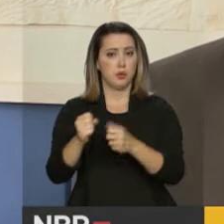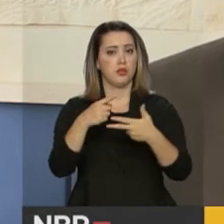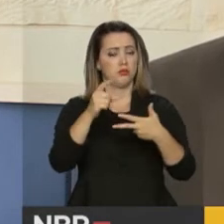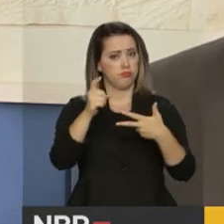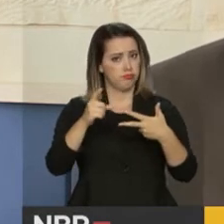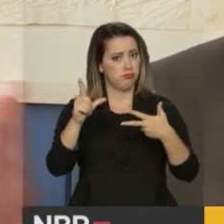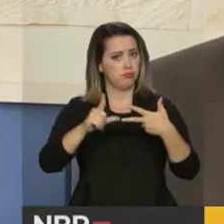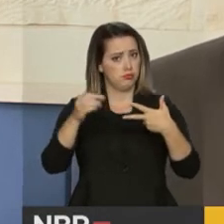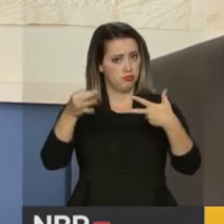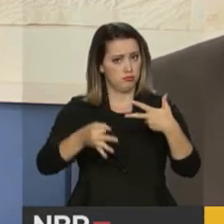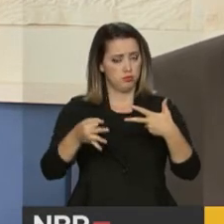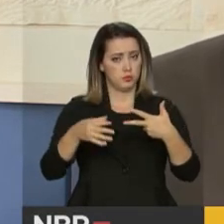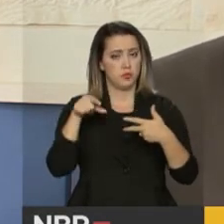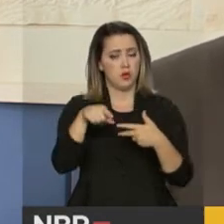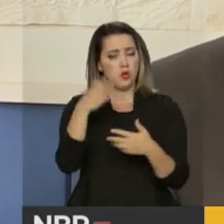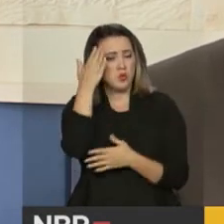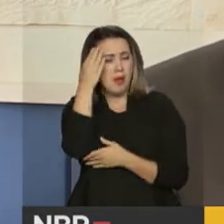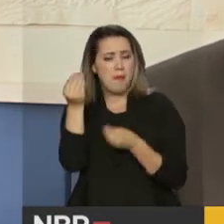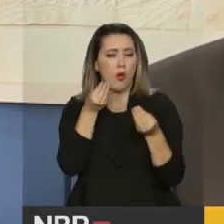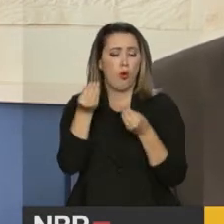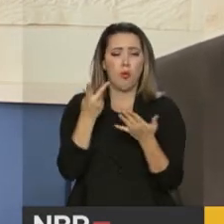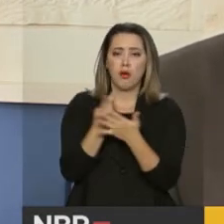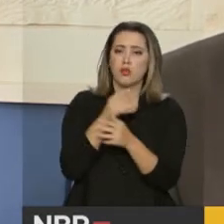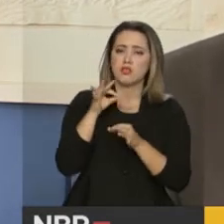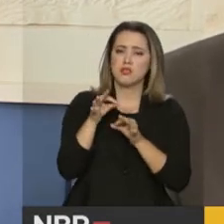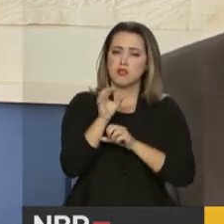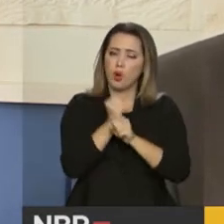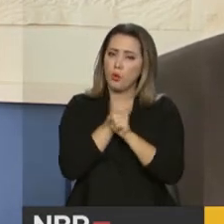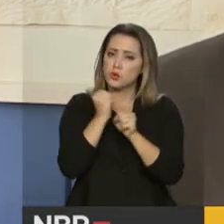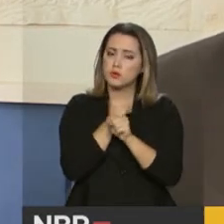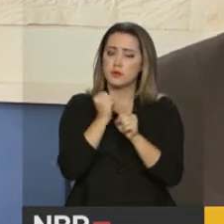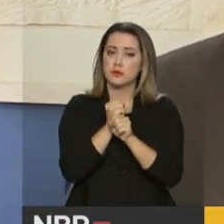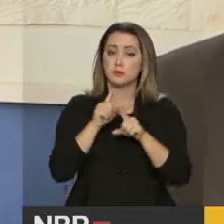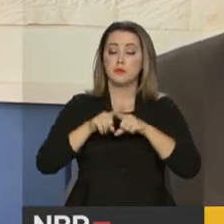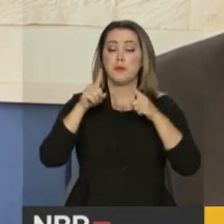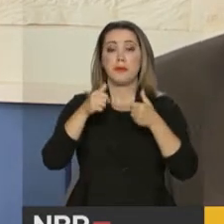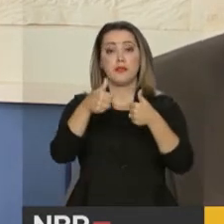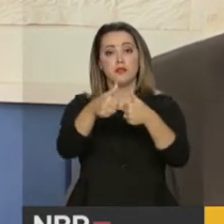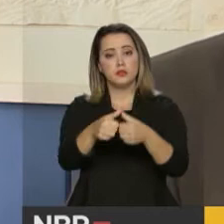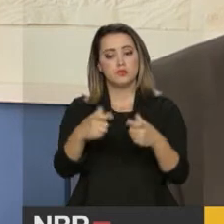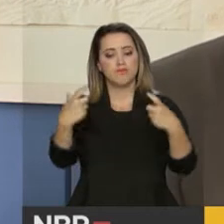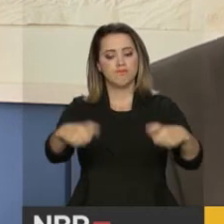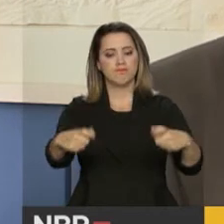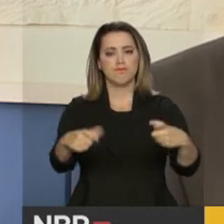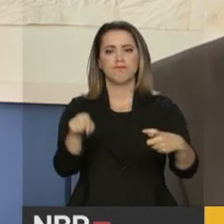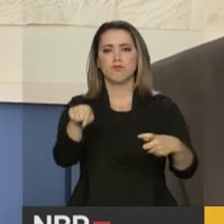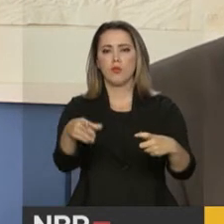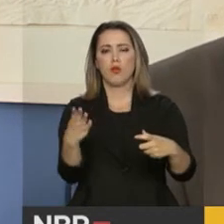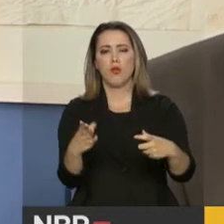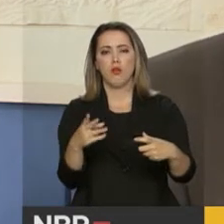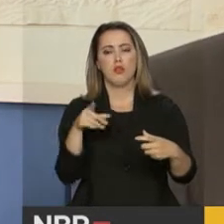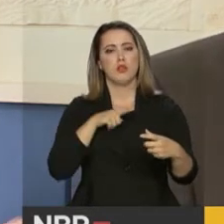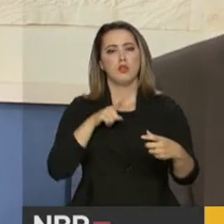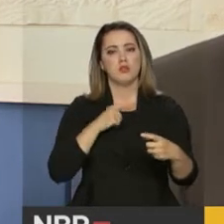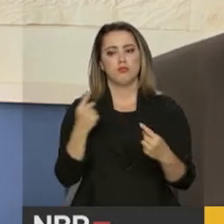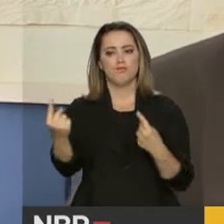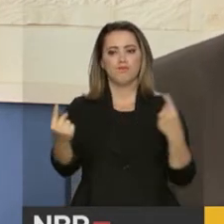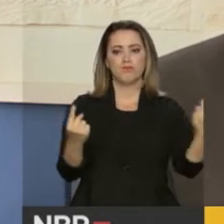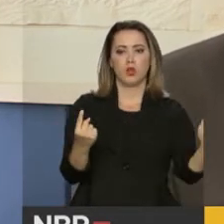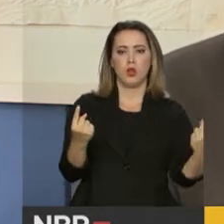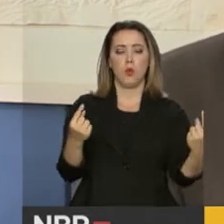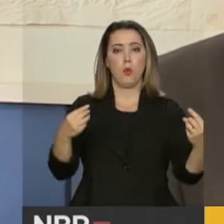que o Congresso teria essa configuração, ficariam, nesse local privilegiado, ficariam de cada